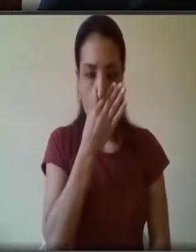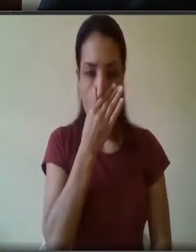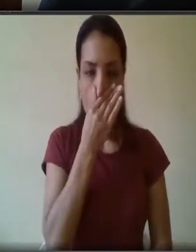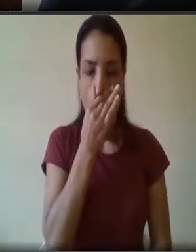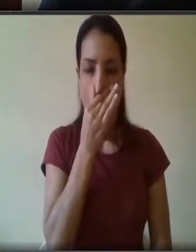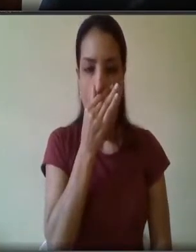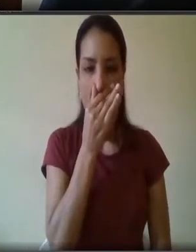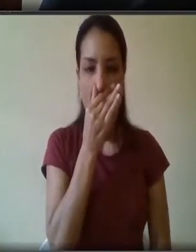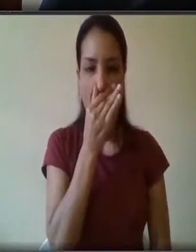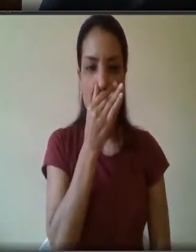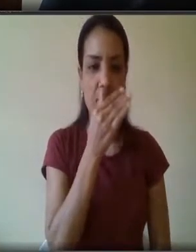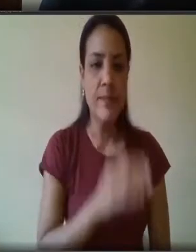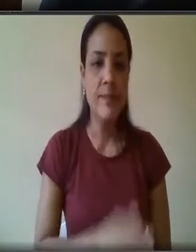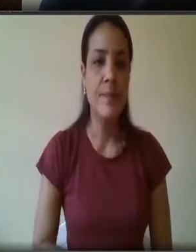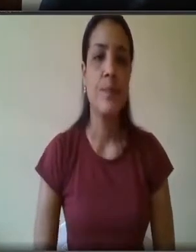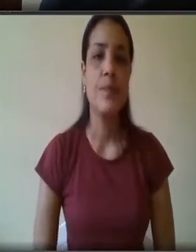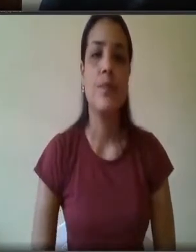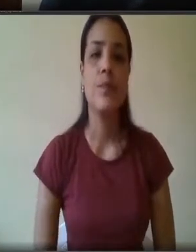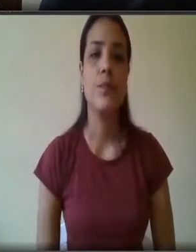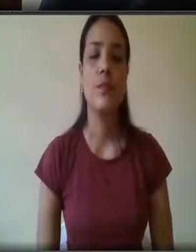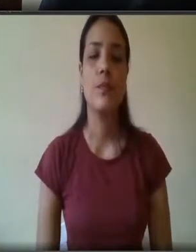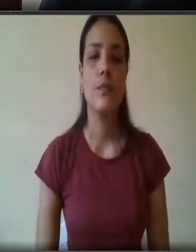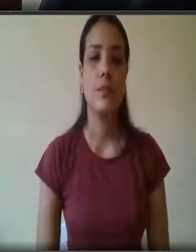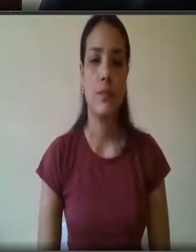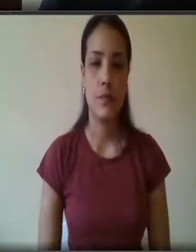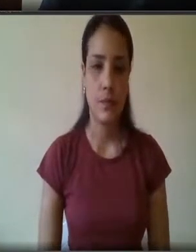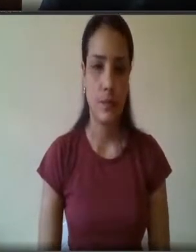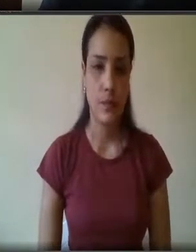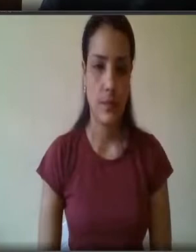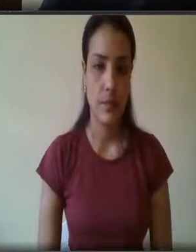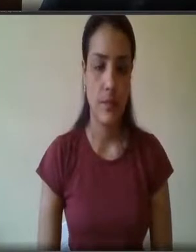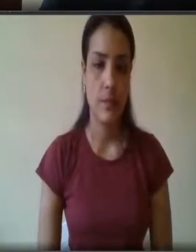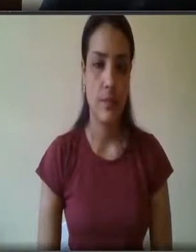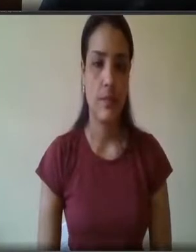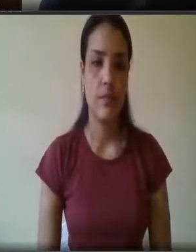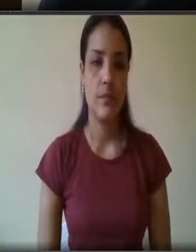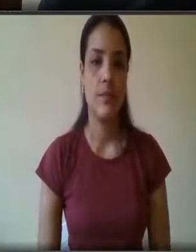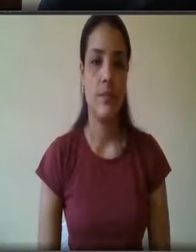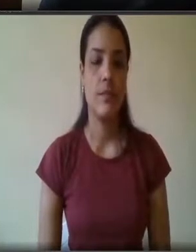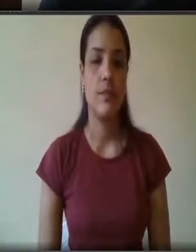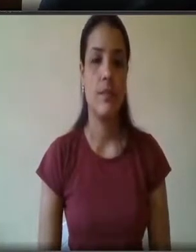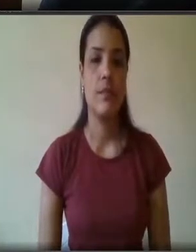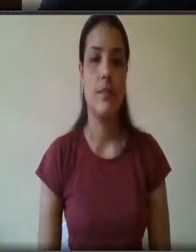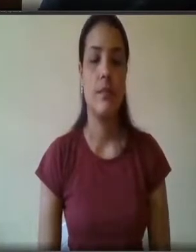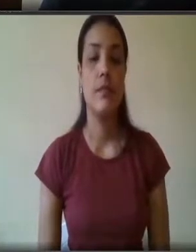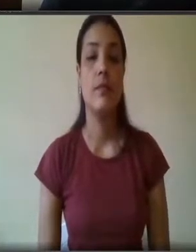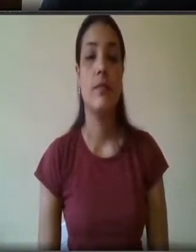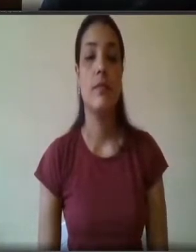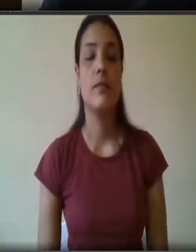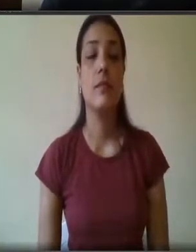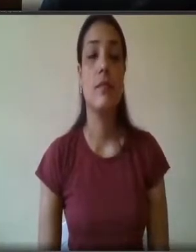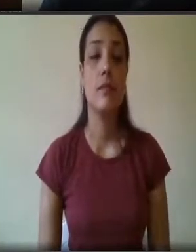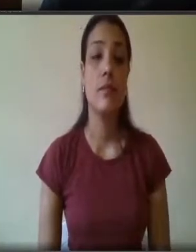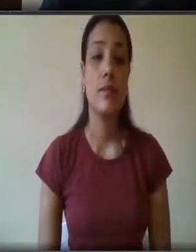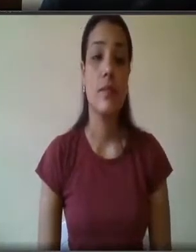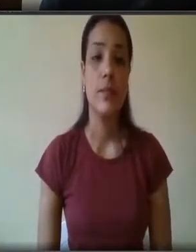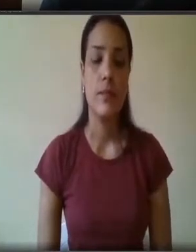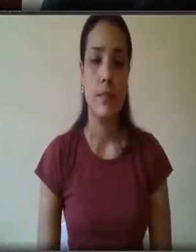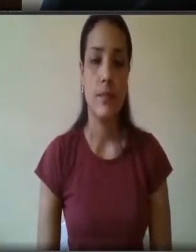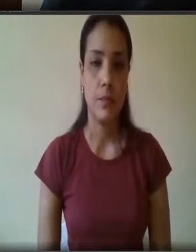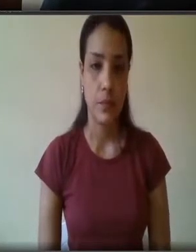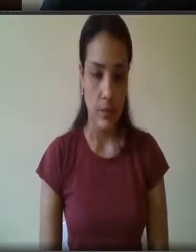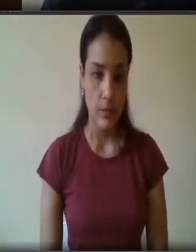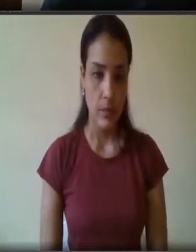mais longe da rocha-mãe, mais maduro ou profundo é o solo. Quanto mais rocha-mãe,